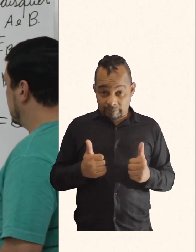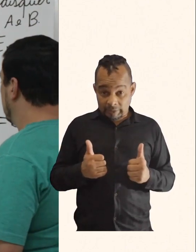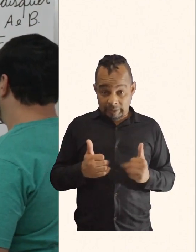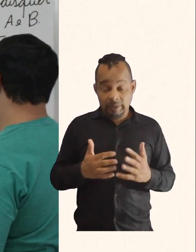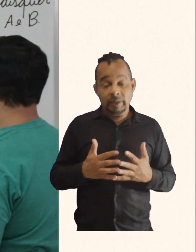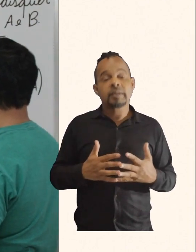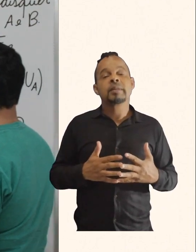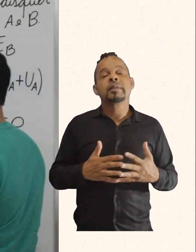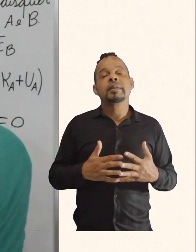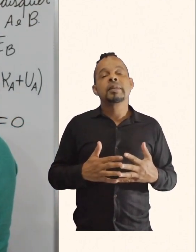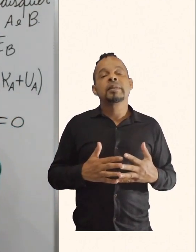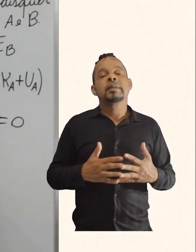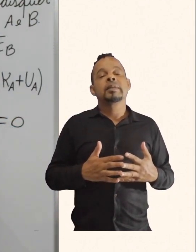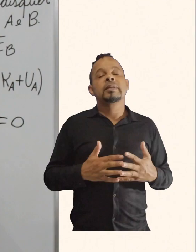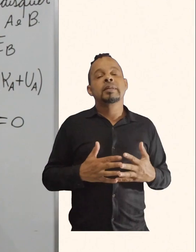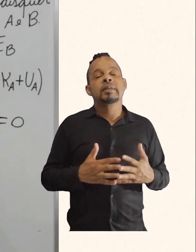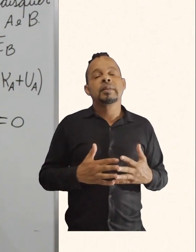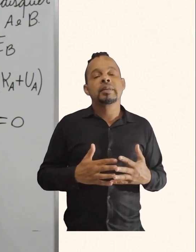Beleza? Ou seja,